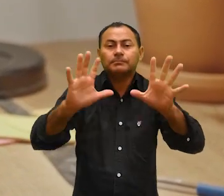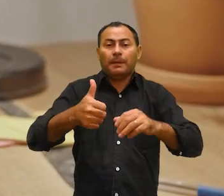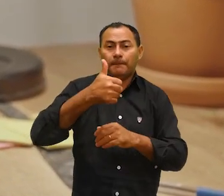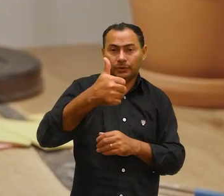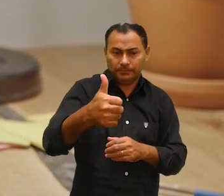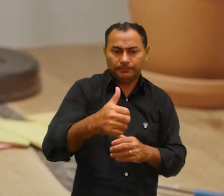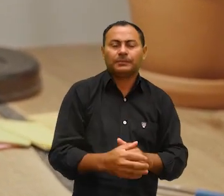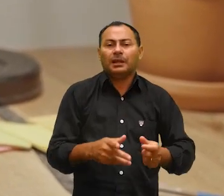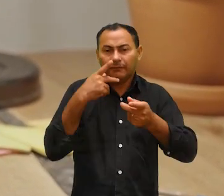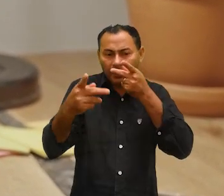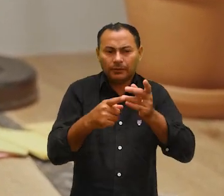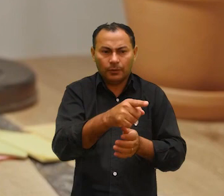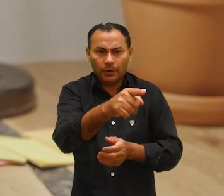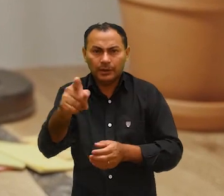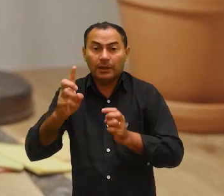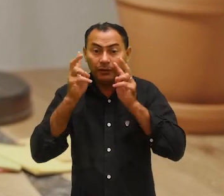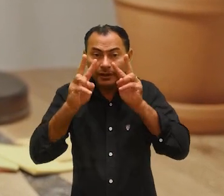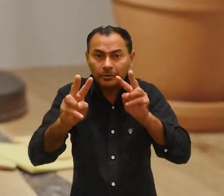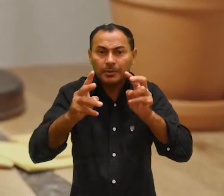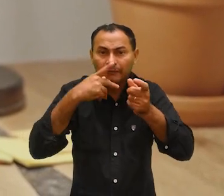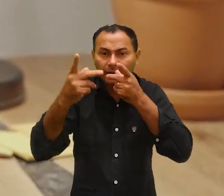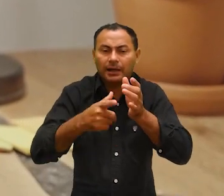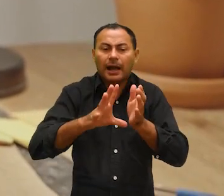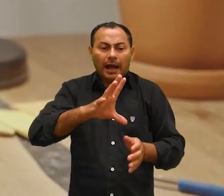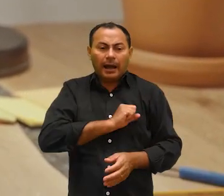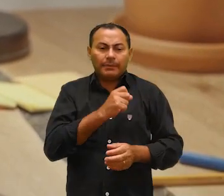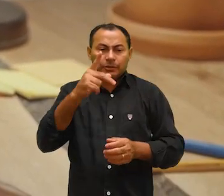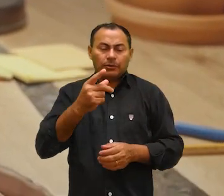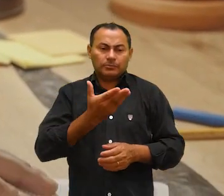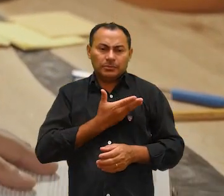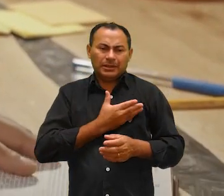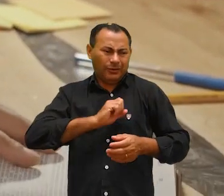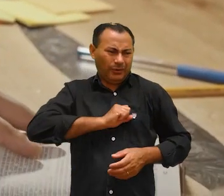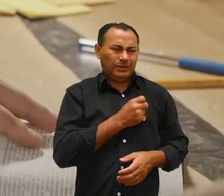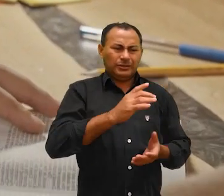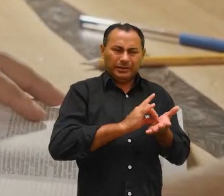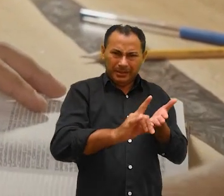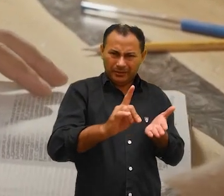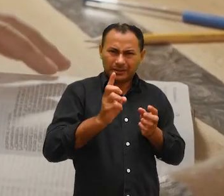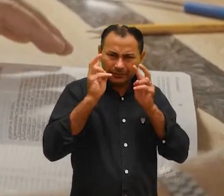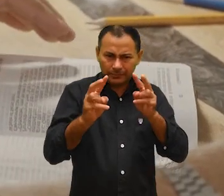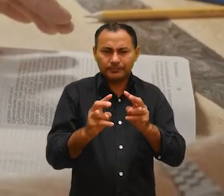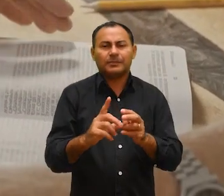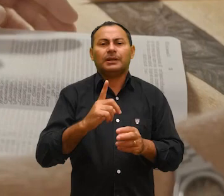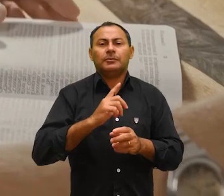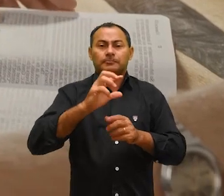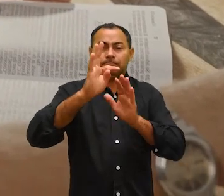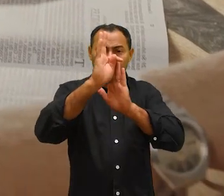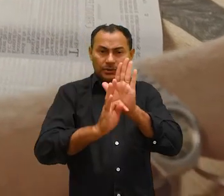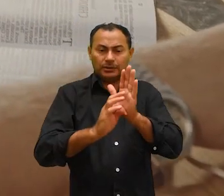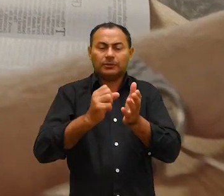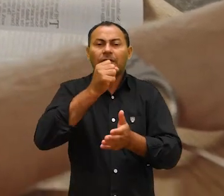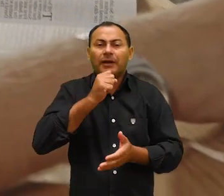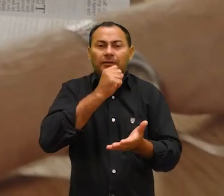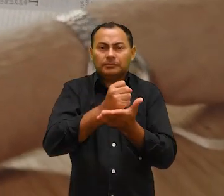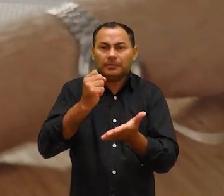positiva. Ele diz: "Vocês ouviram o que foi dito? Ame o seu próximo e odeie o seu inimigo." Existe uma passagem no